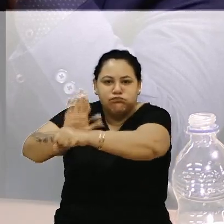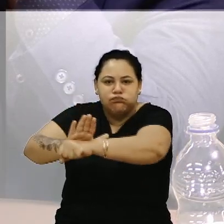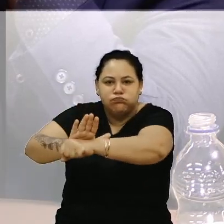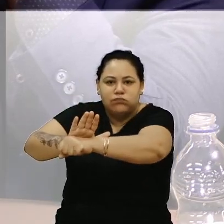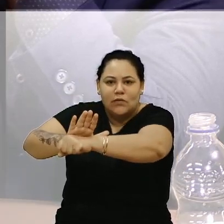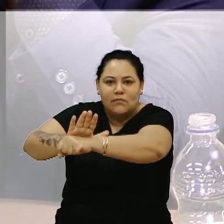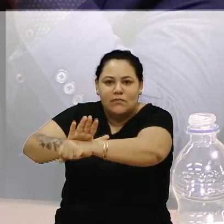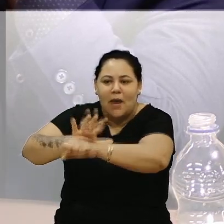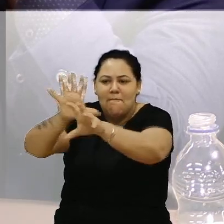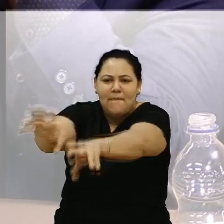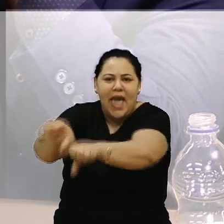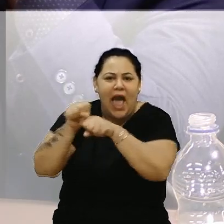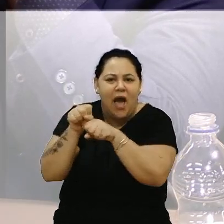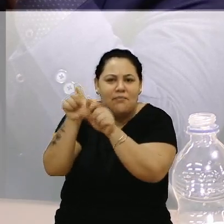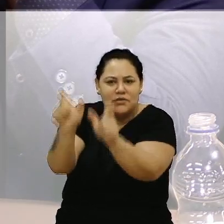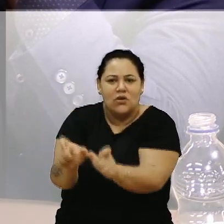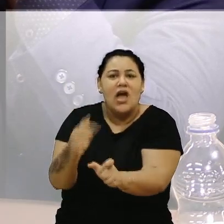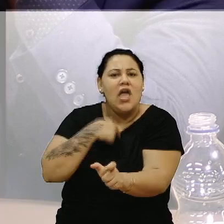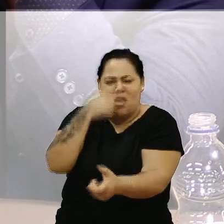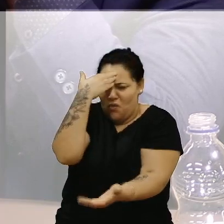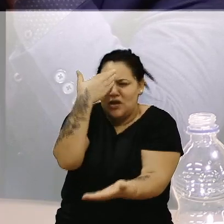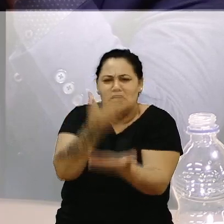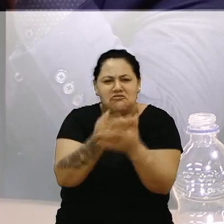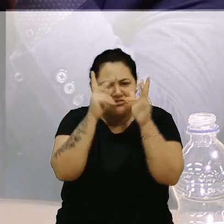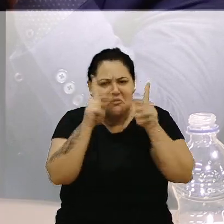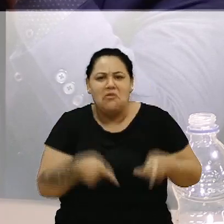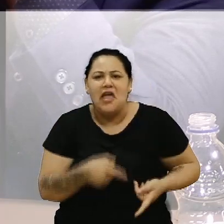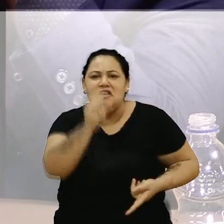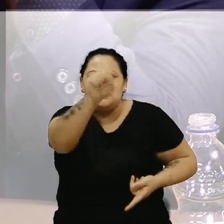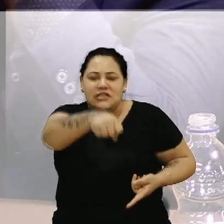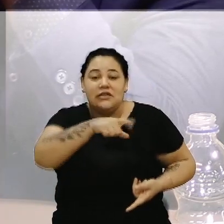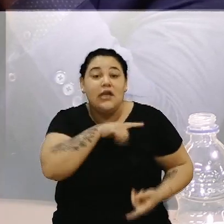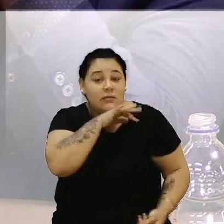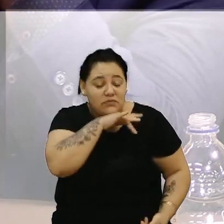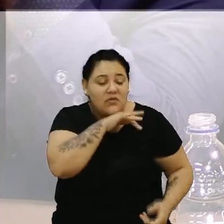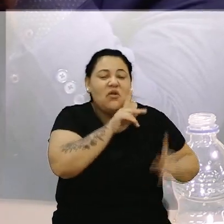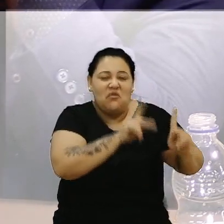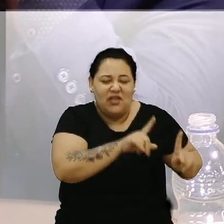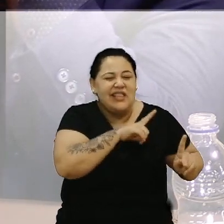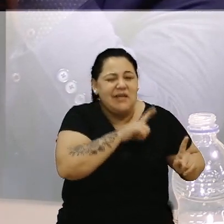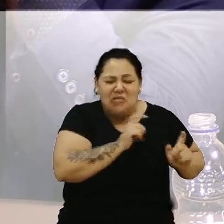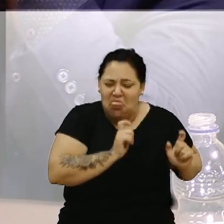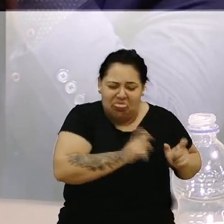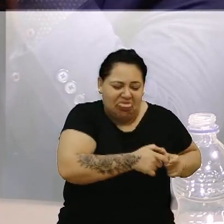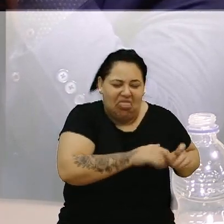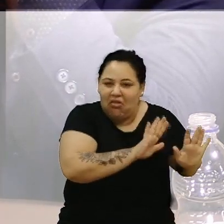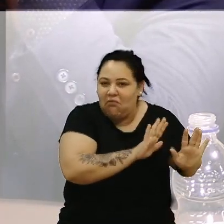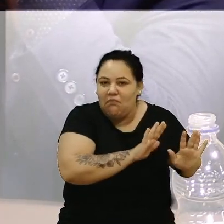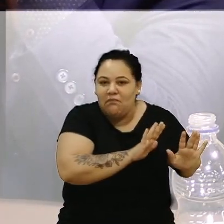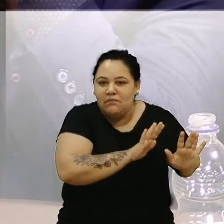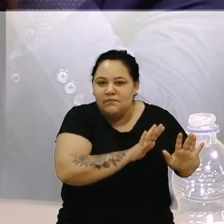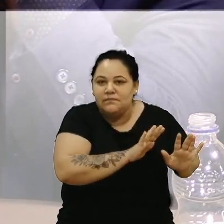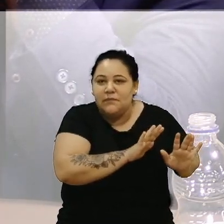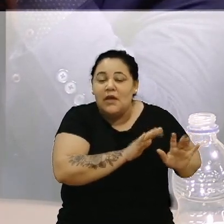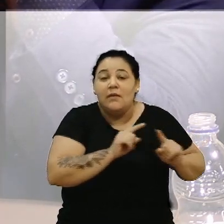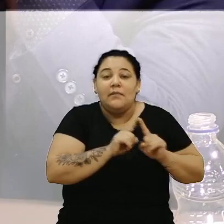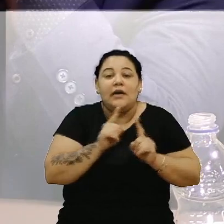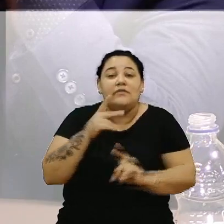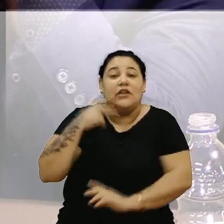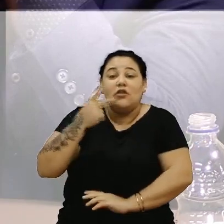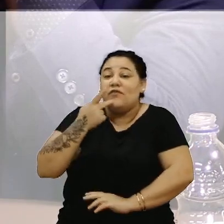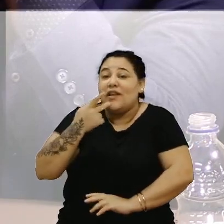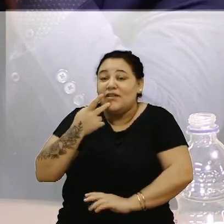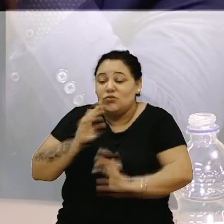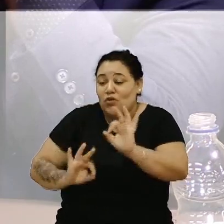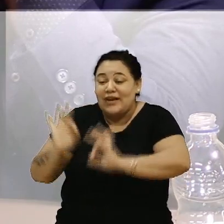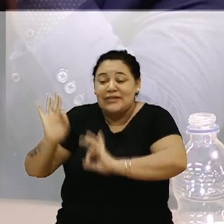acredito na humanidade. Para o nosso futuro. Tem pessoas ruins? Tem, mas é minoria. É minoria. Mas, vereador, quando a gente fala em